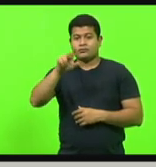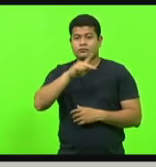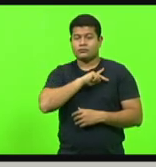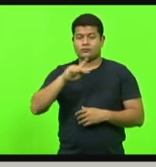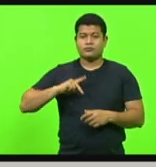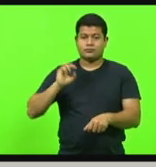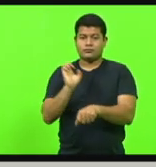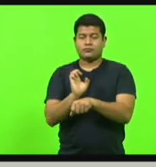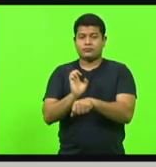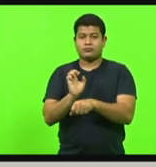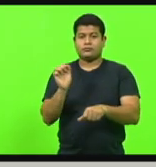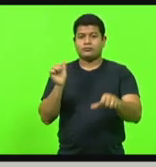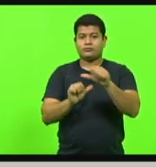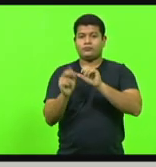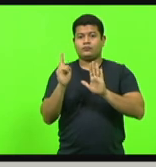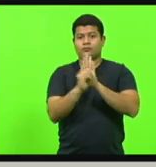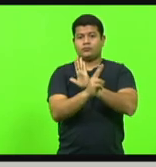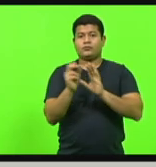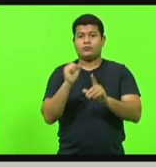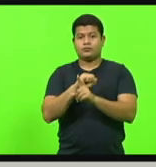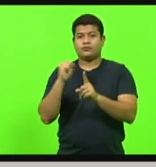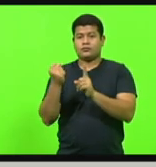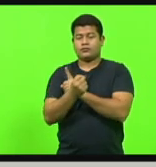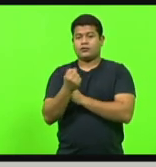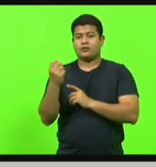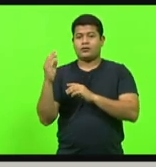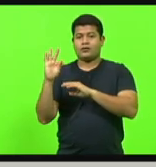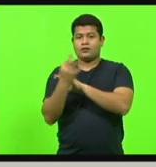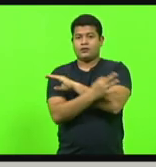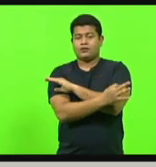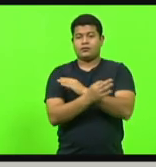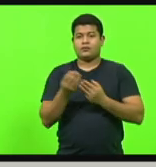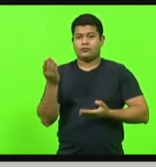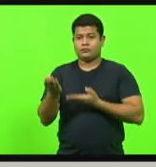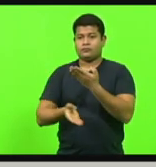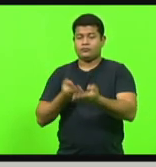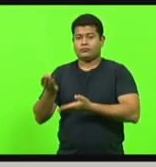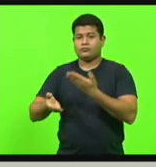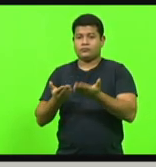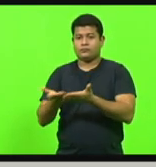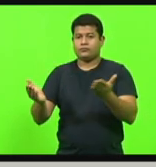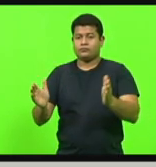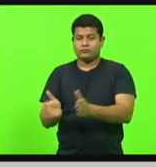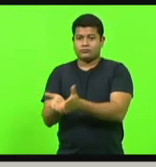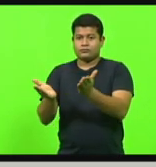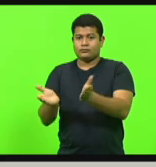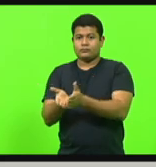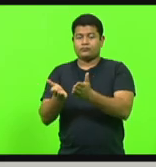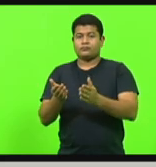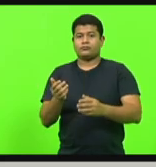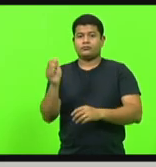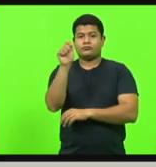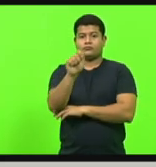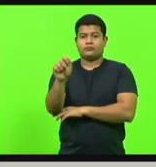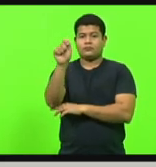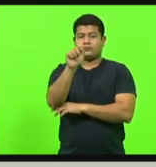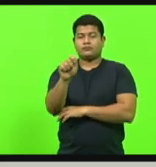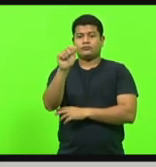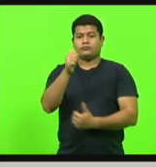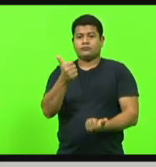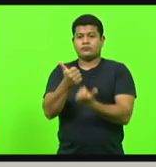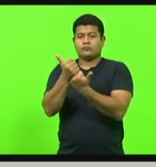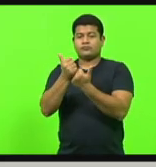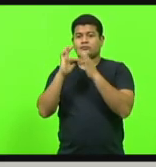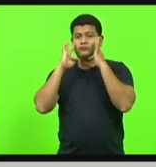alterar a denominação da Sociedade Tubaronense de Amparo aos Necessitados de Tubarão para a Associação Tubaronense de Apoio à